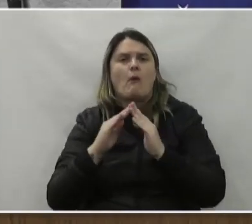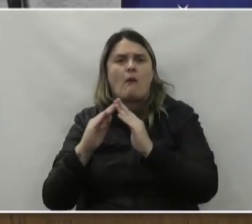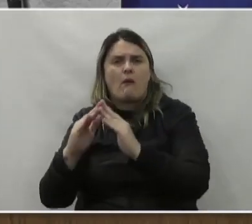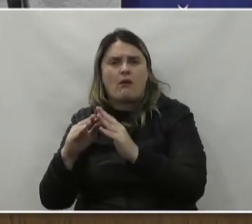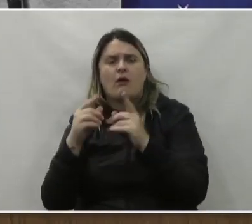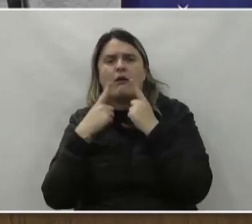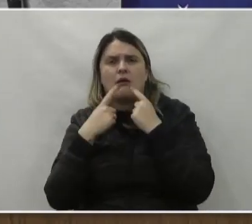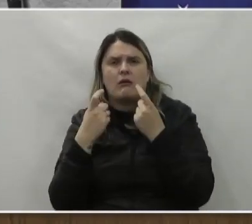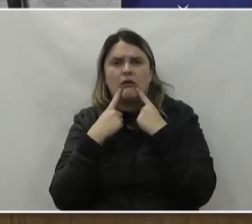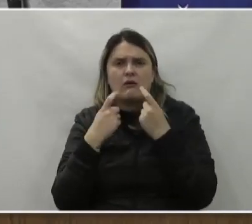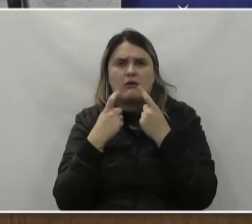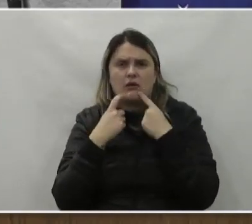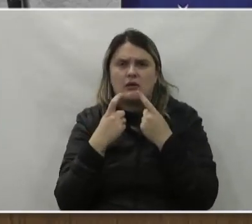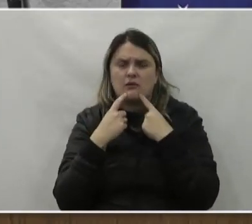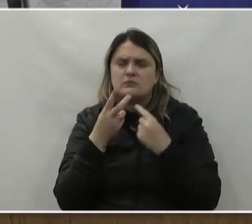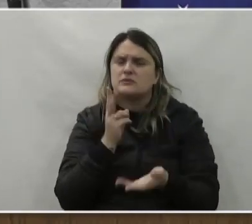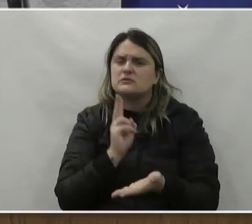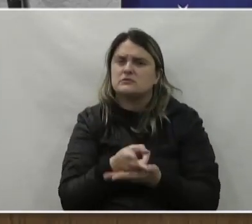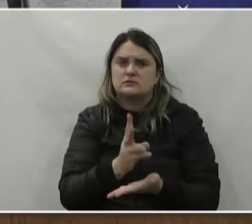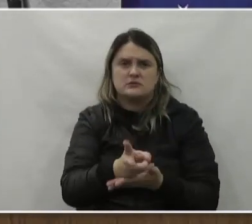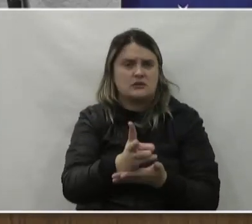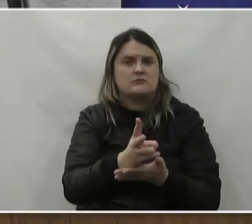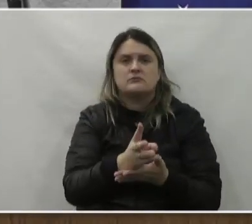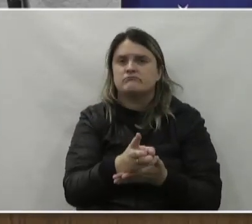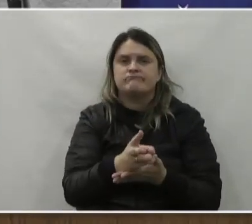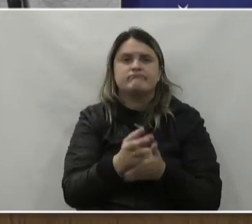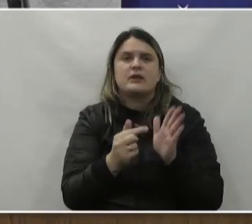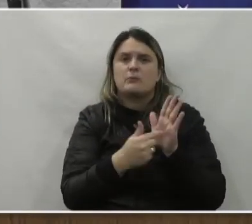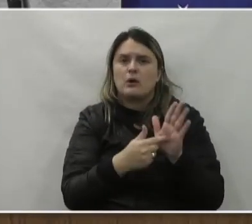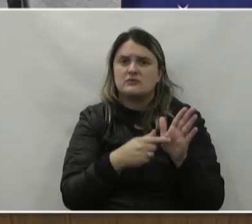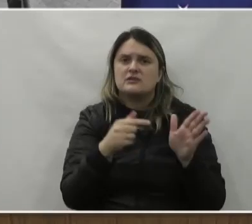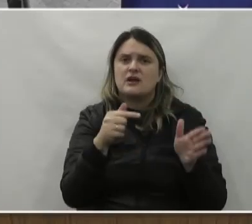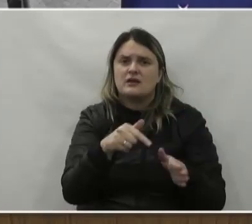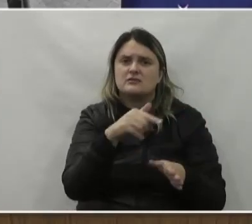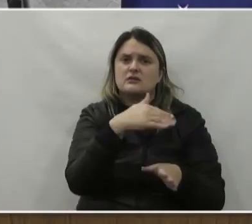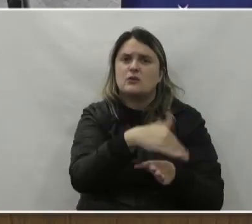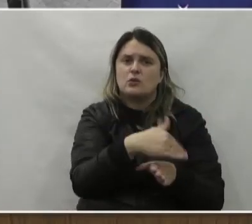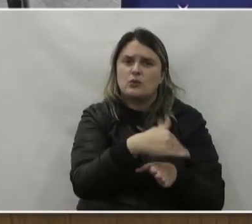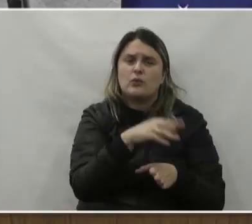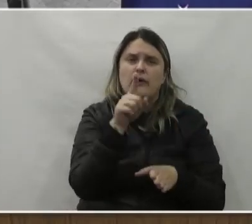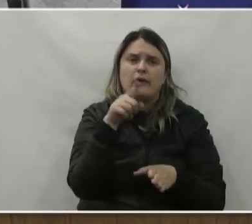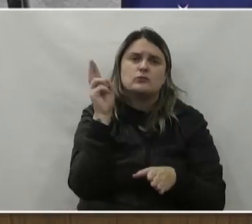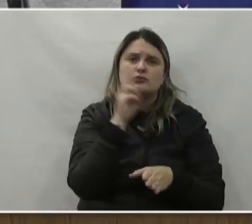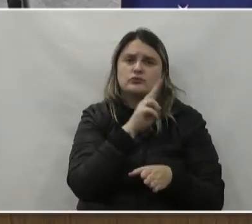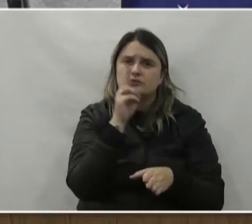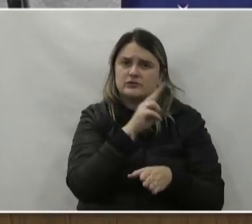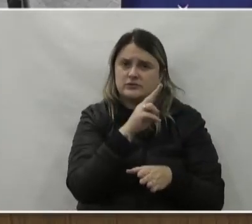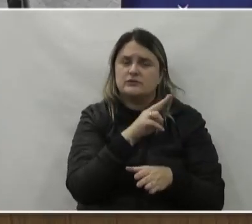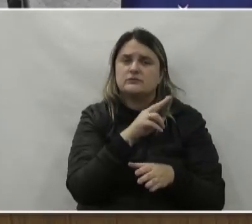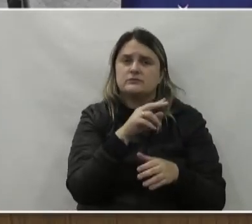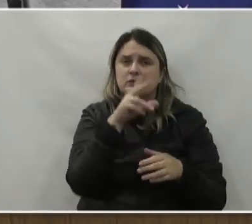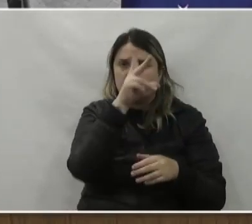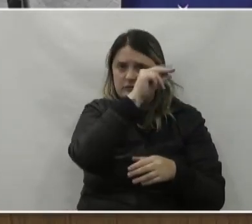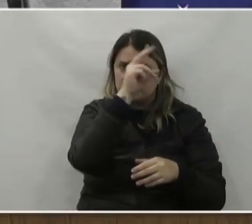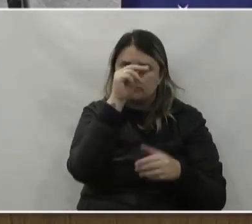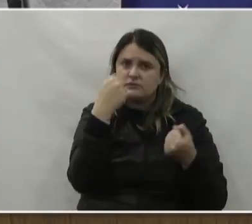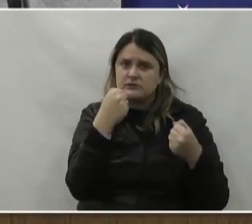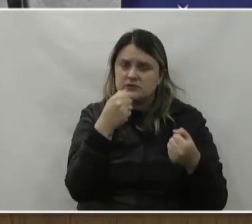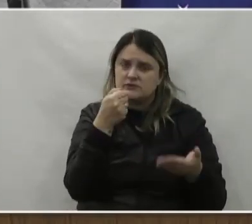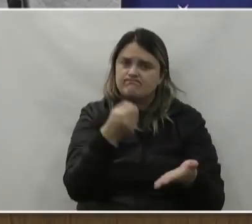têm relatado transtornos recorrentes, o que demonstra a necessidade de intervenção junto por parte do poder